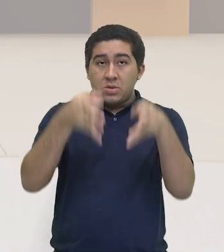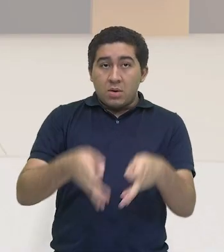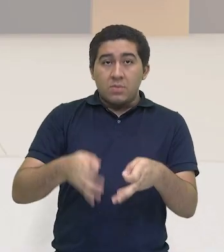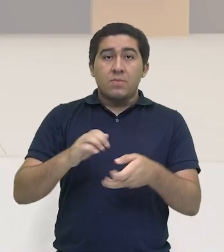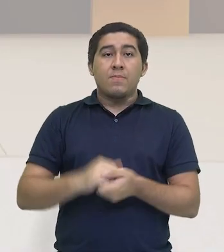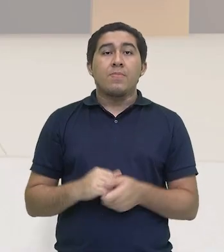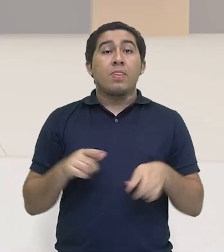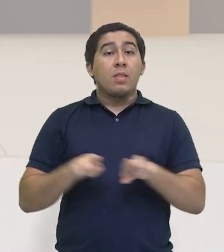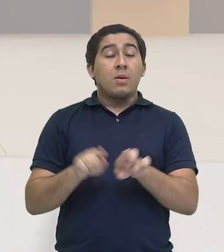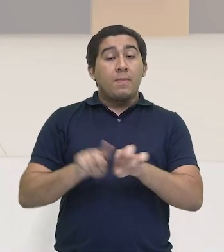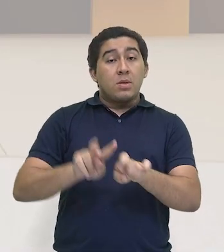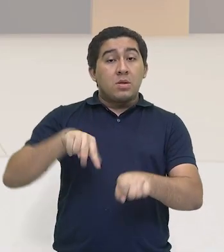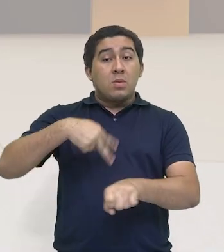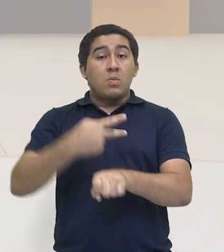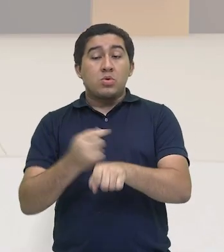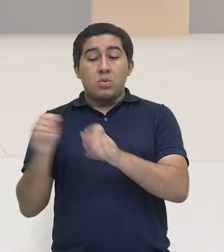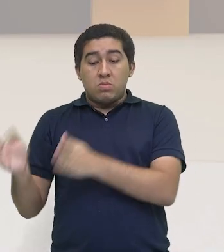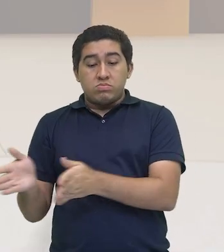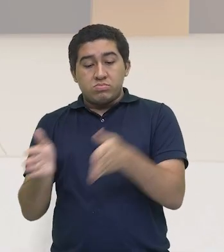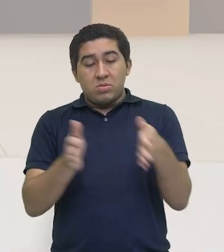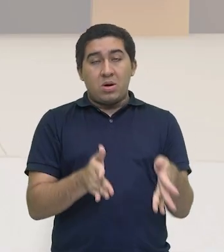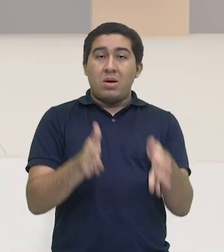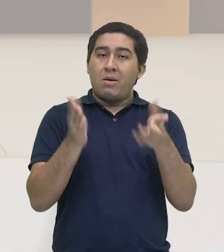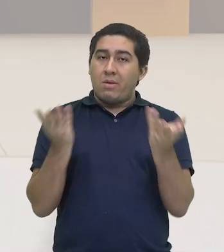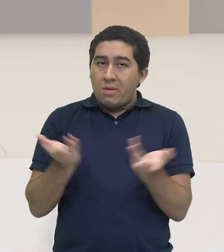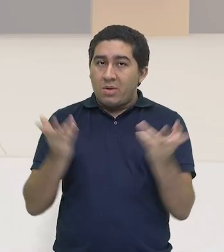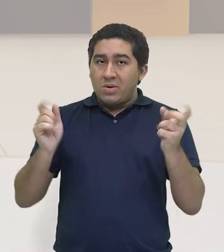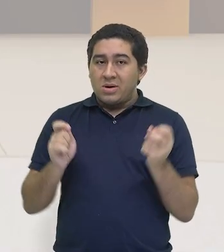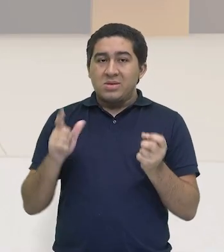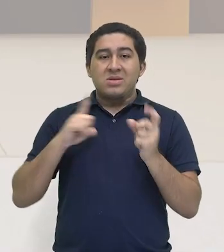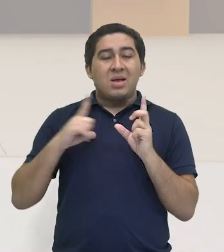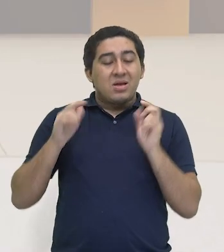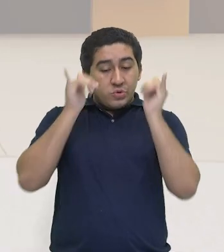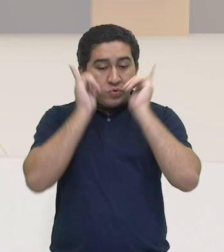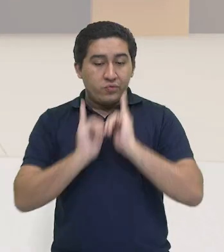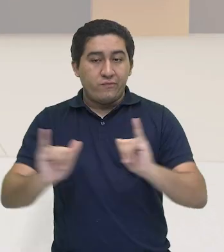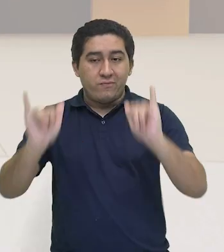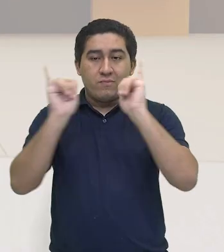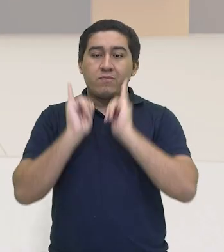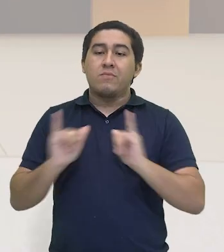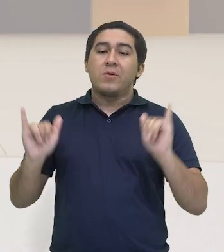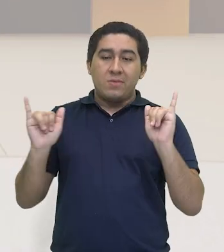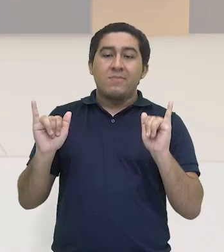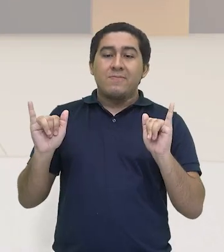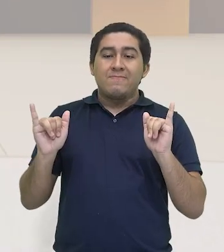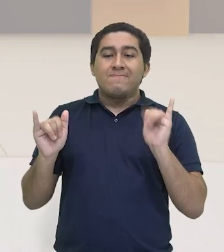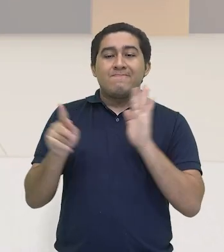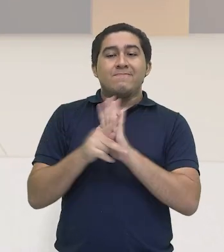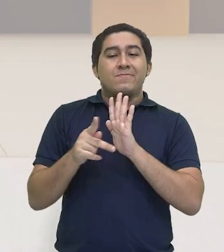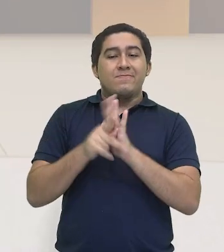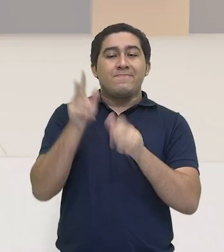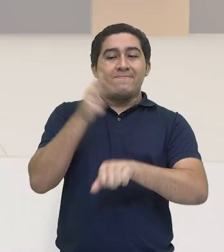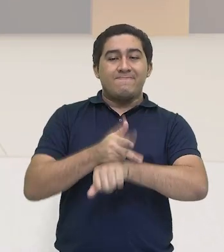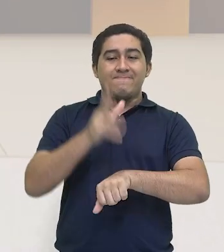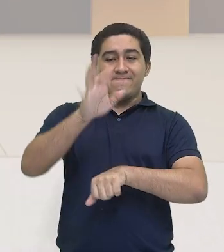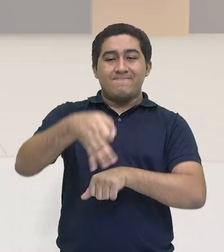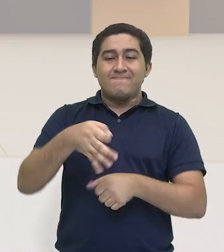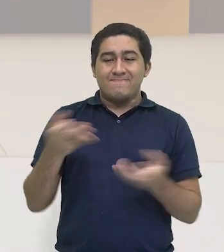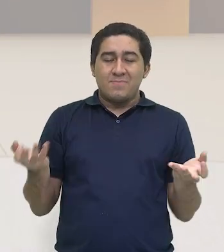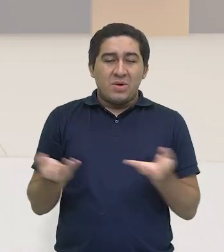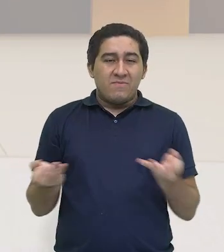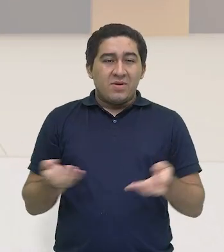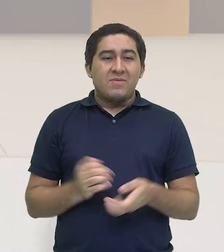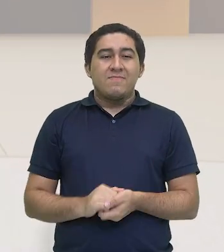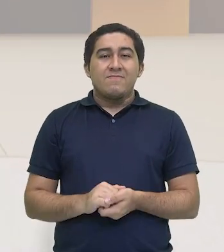em seguida passar para a parte melhor, né? Vamos espalhar para todo mundo, Sim. que é a divulgação e a publicação. Perfeito, gente.